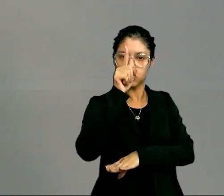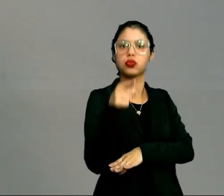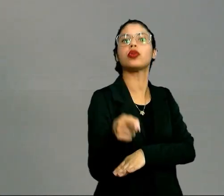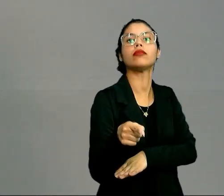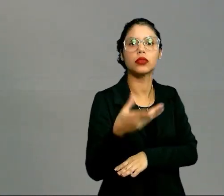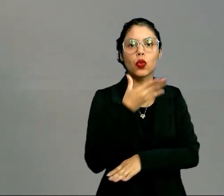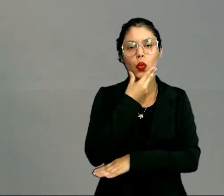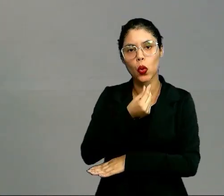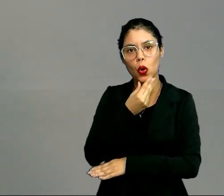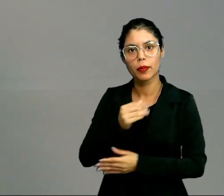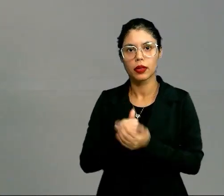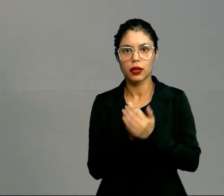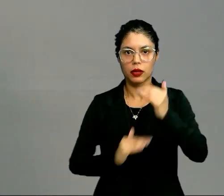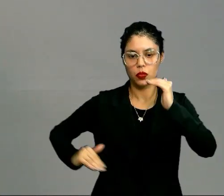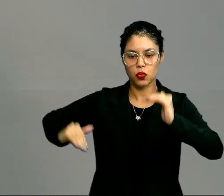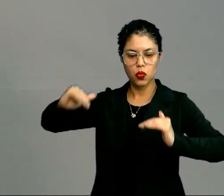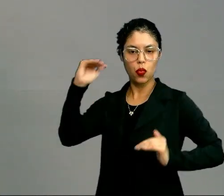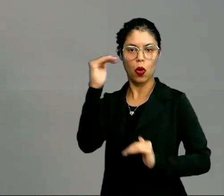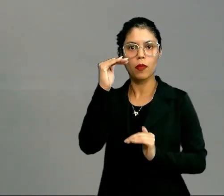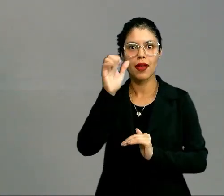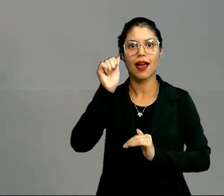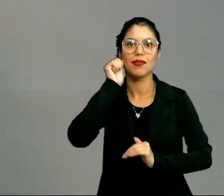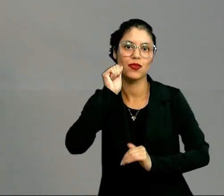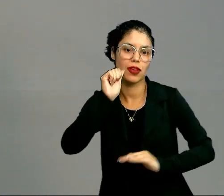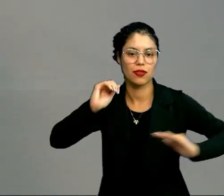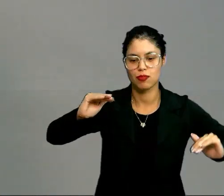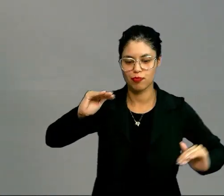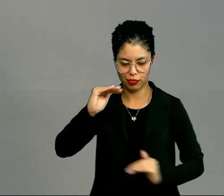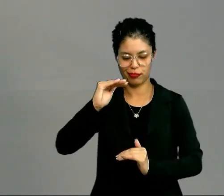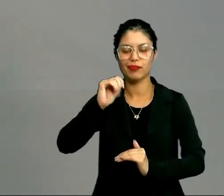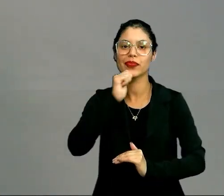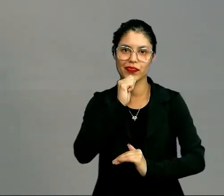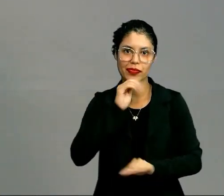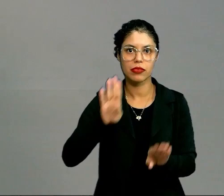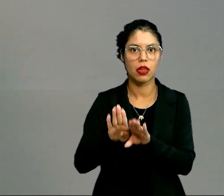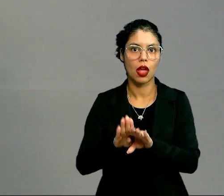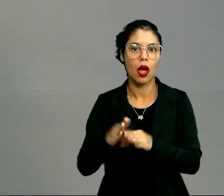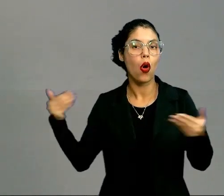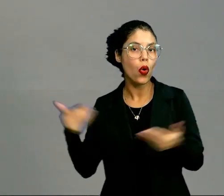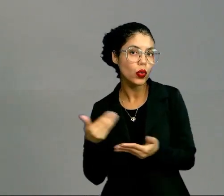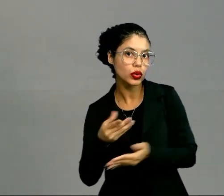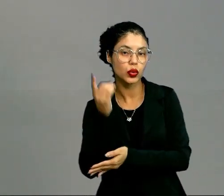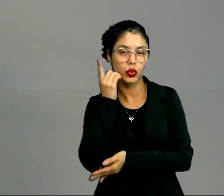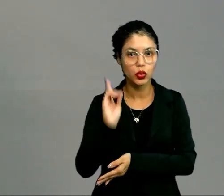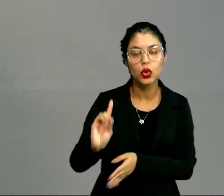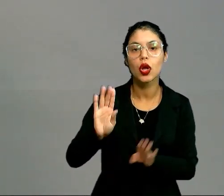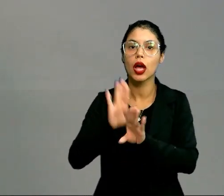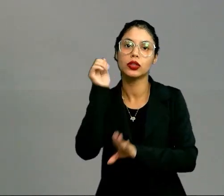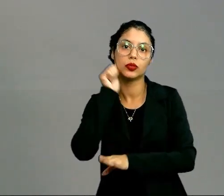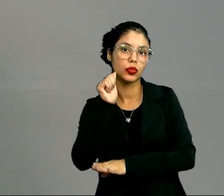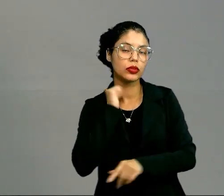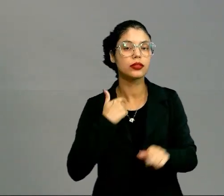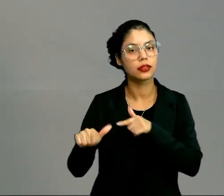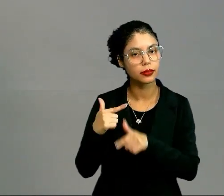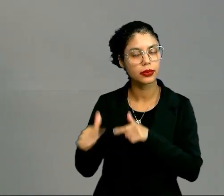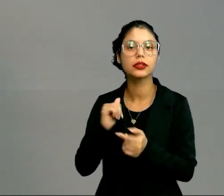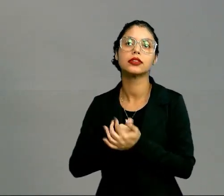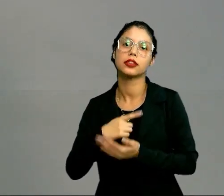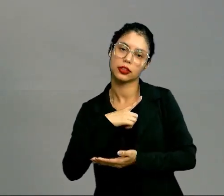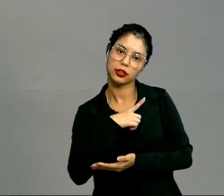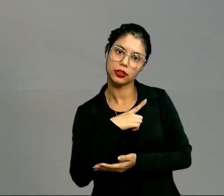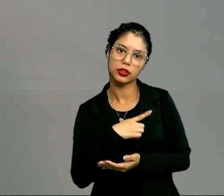então as mulheres hoje elas ingressaram no mercado de trabalho, elas estão mais independentes, e isso tem incomodado um pouco o